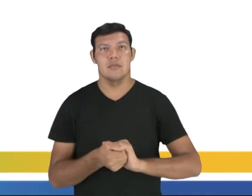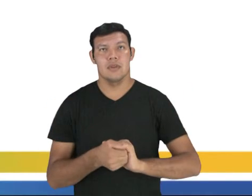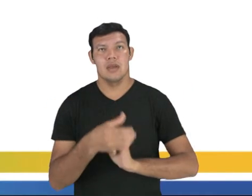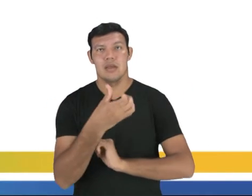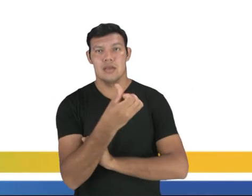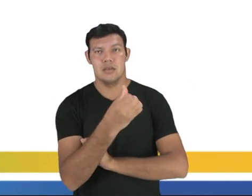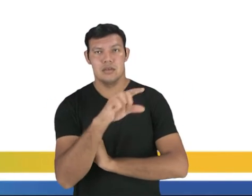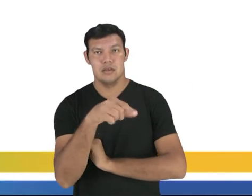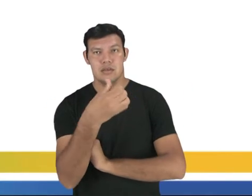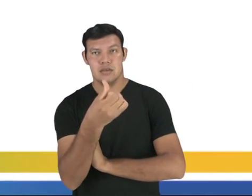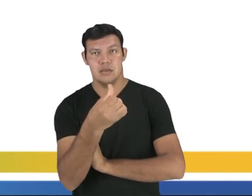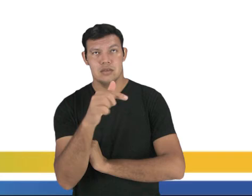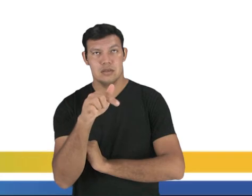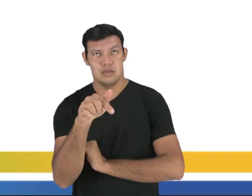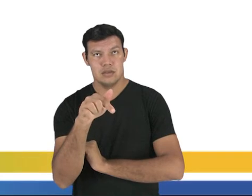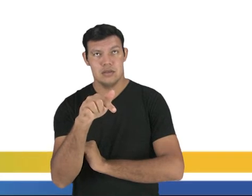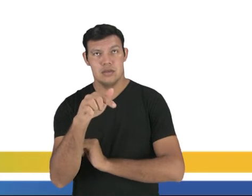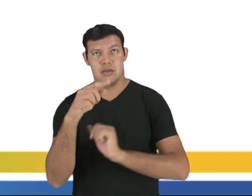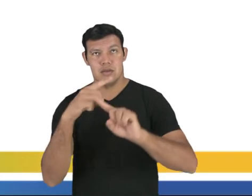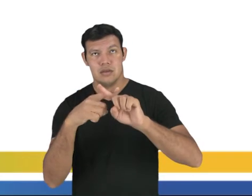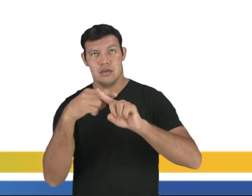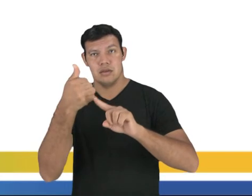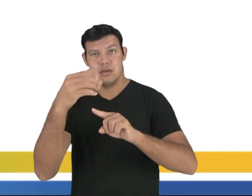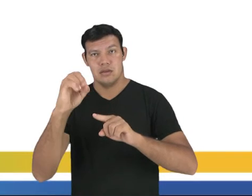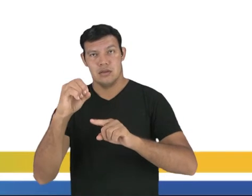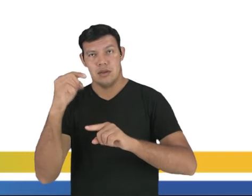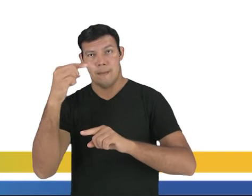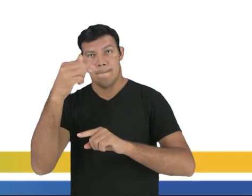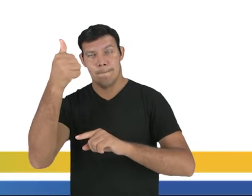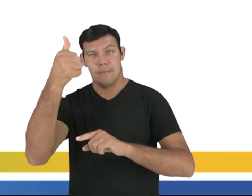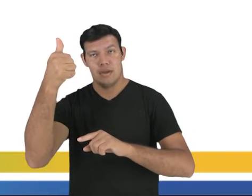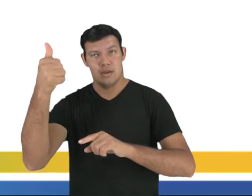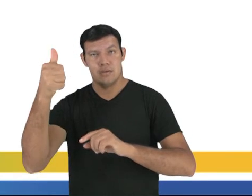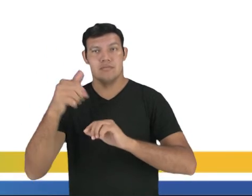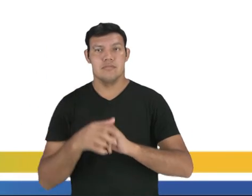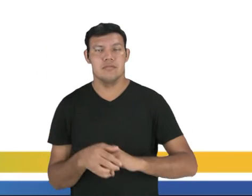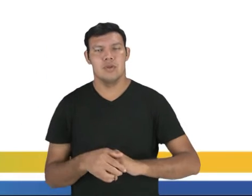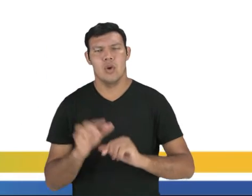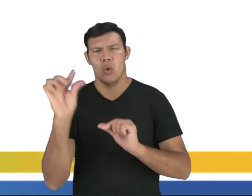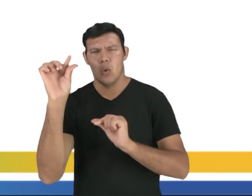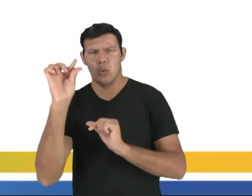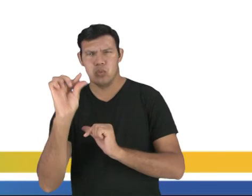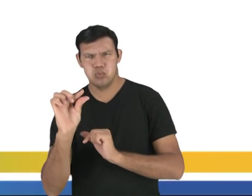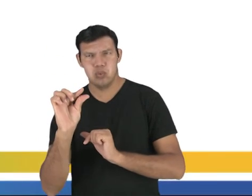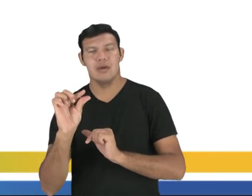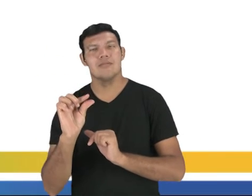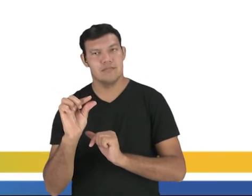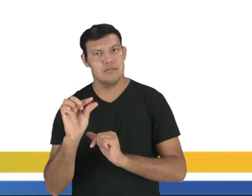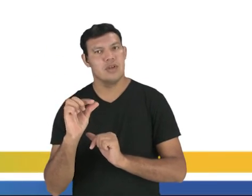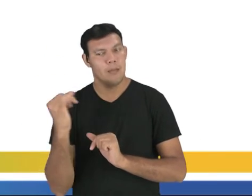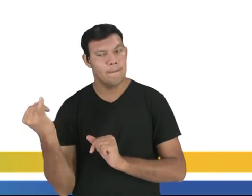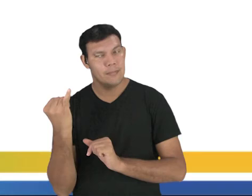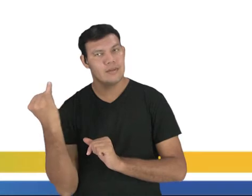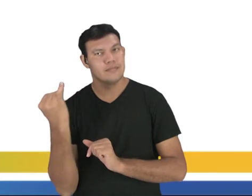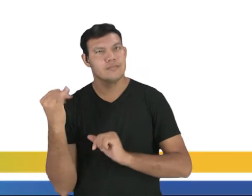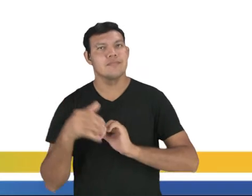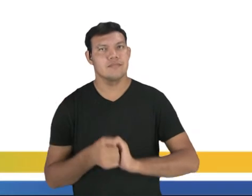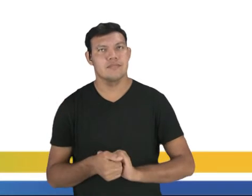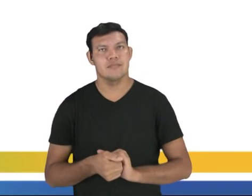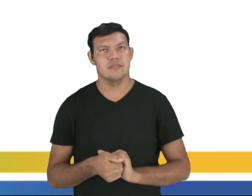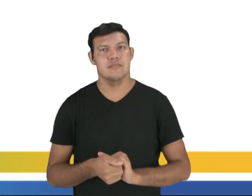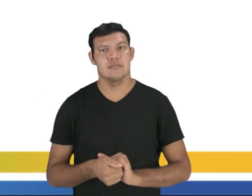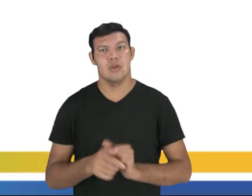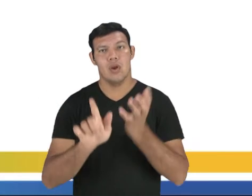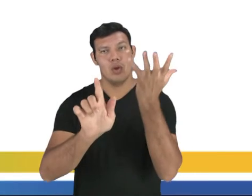valor quebradinho ali, né? 6,67 vezes 10 a menos 11, é um valor bem pequenininho, mas é um valor que deve ser levado em consideração.